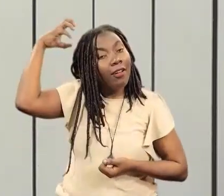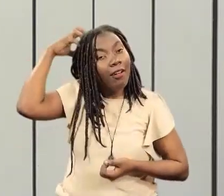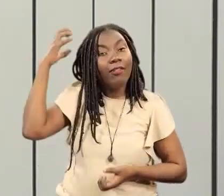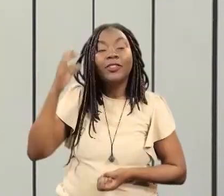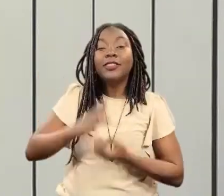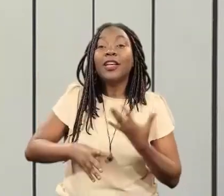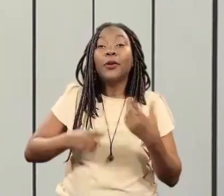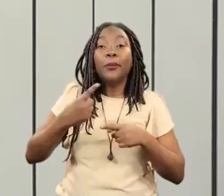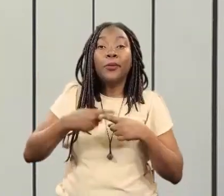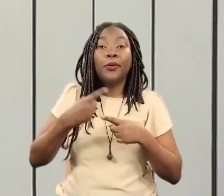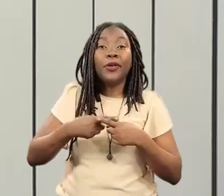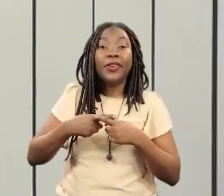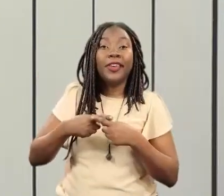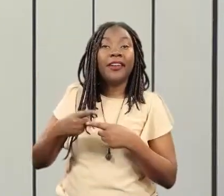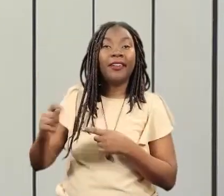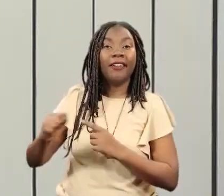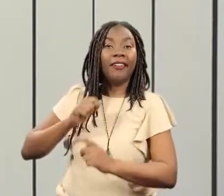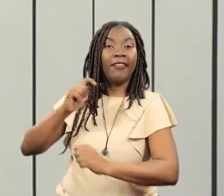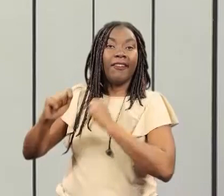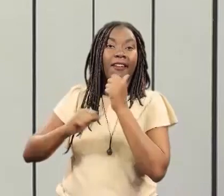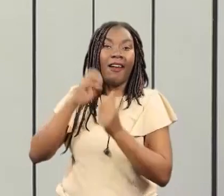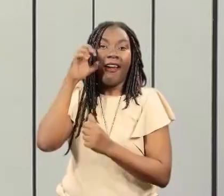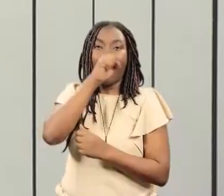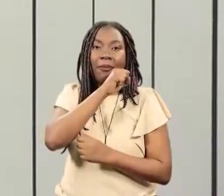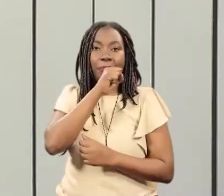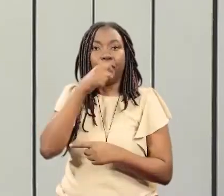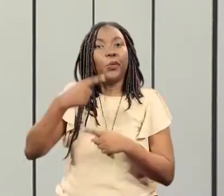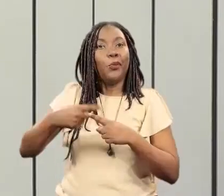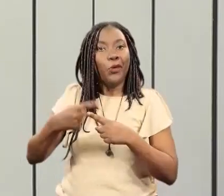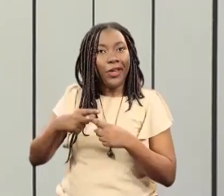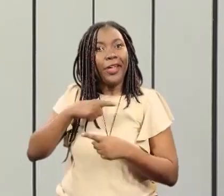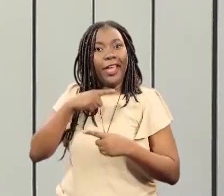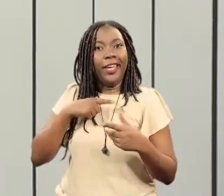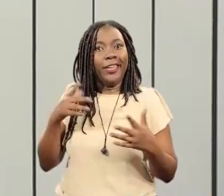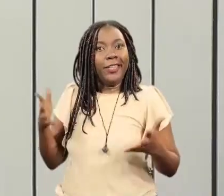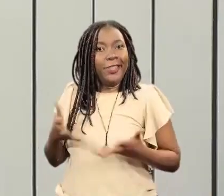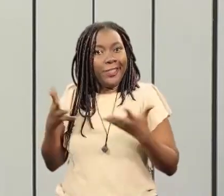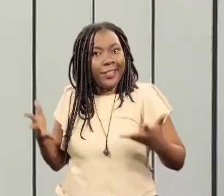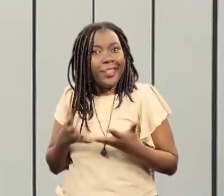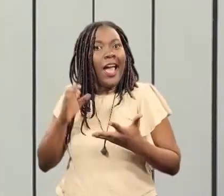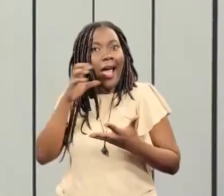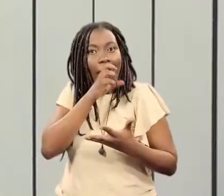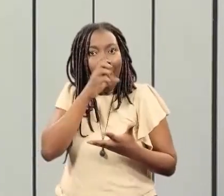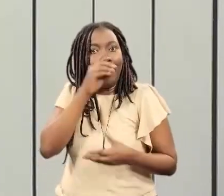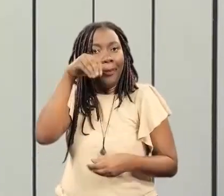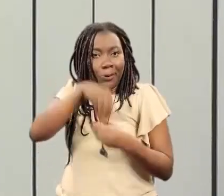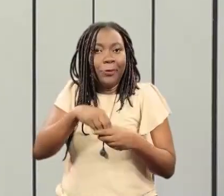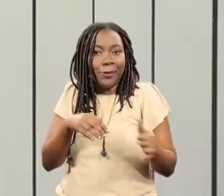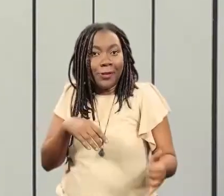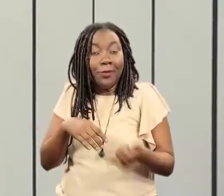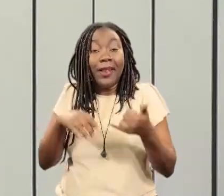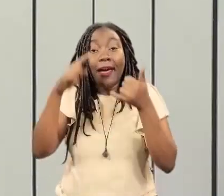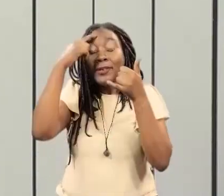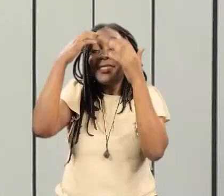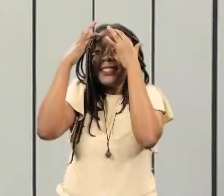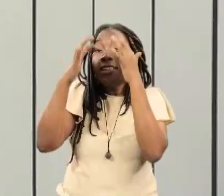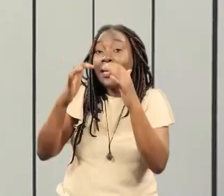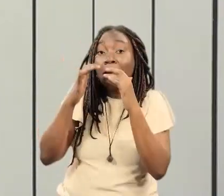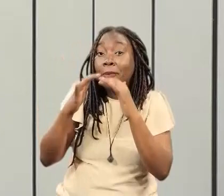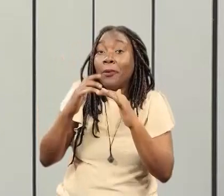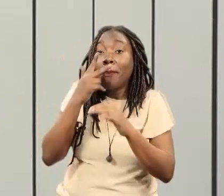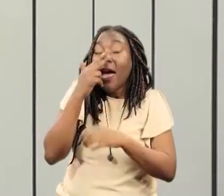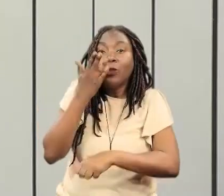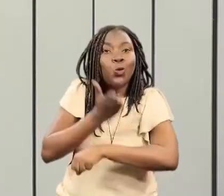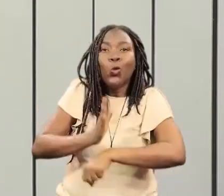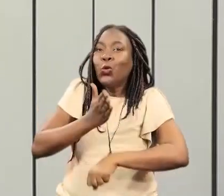recompensa rápida, né? Como a gente tem estímulos rápidos no celular, o cérebro ele não treina